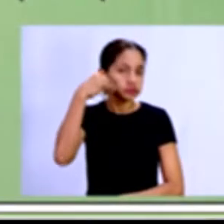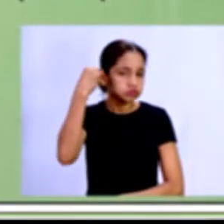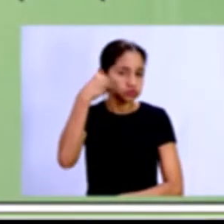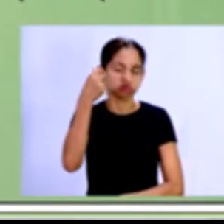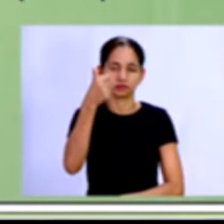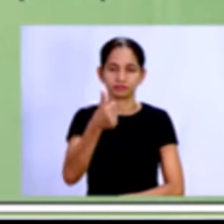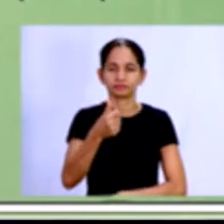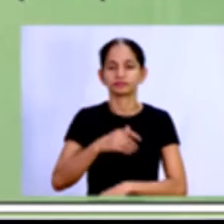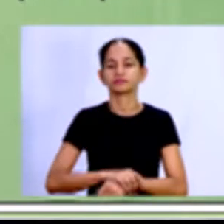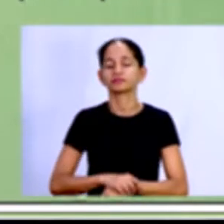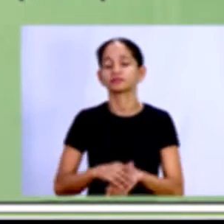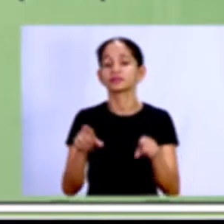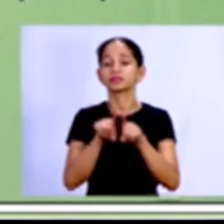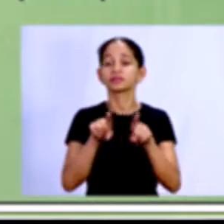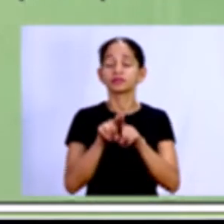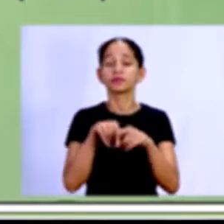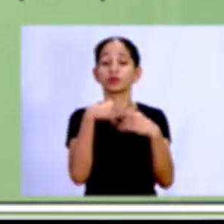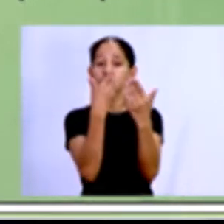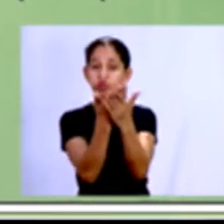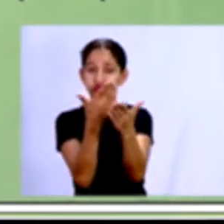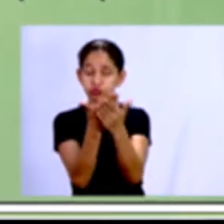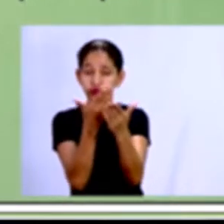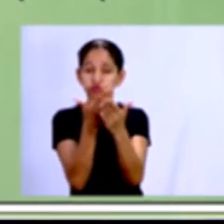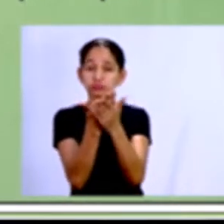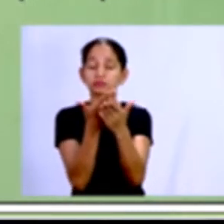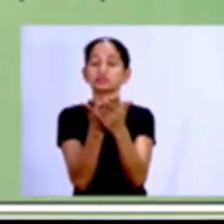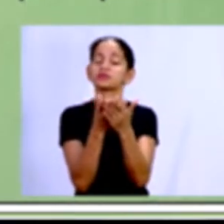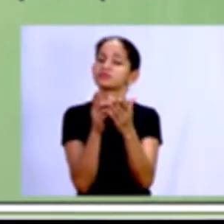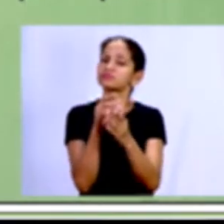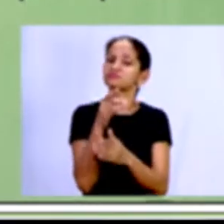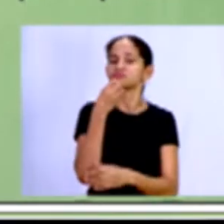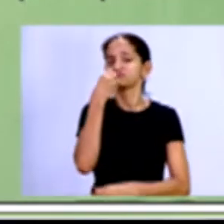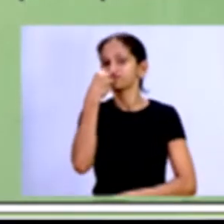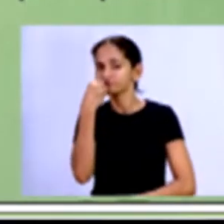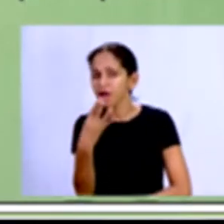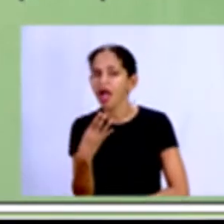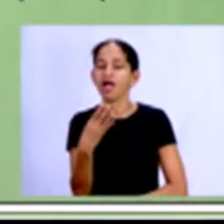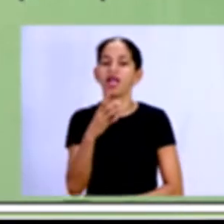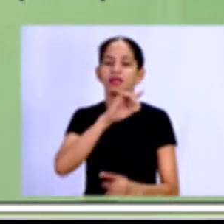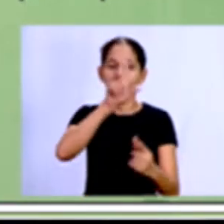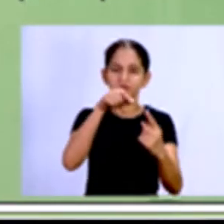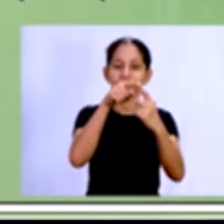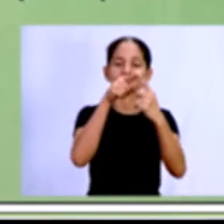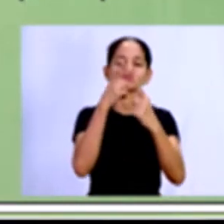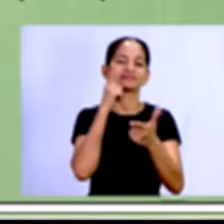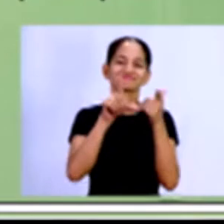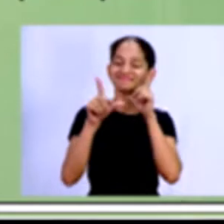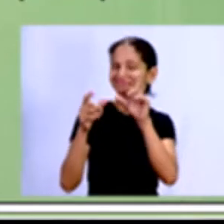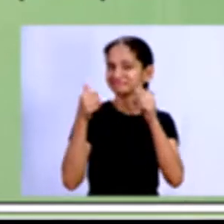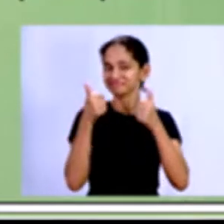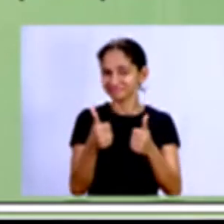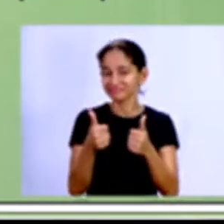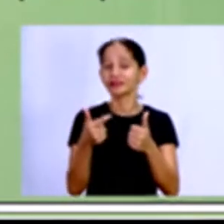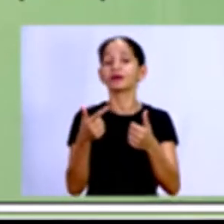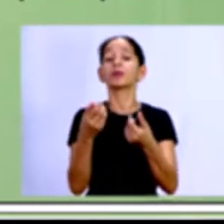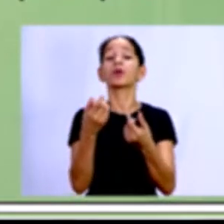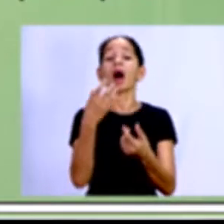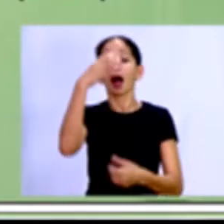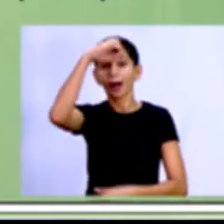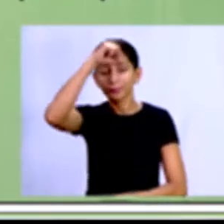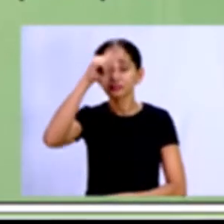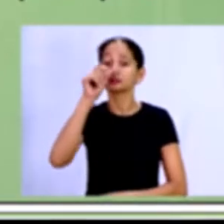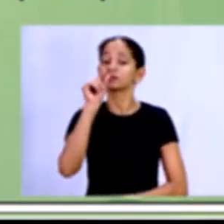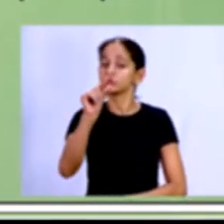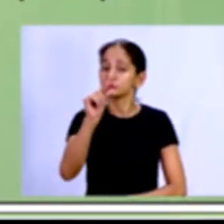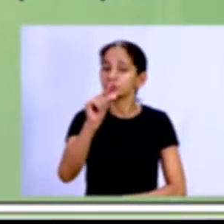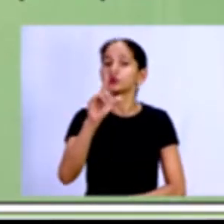Retornando. Para um estudante ser o quê? Bem-sucedido na educação. Aprender um pouco